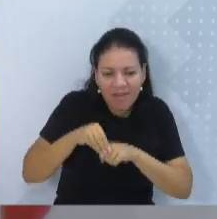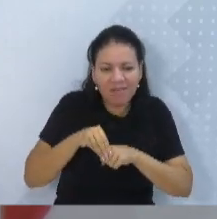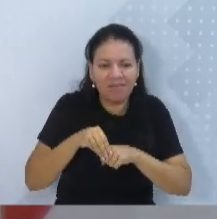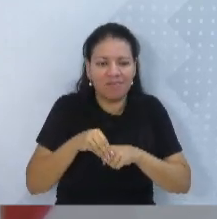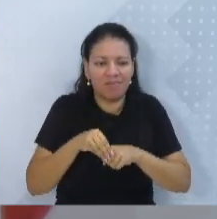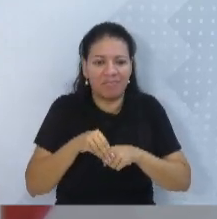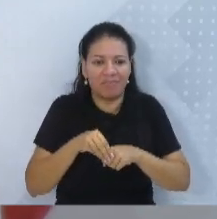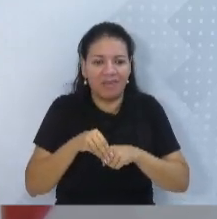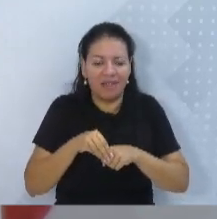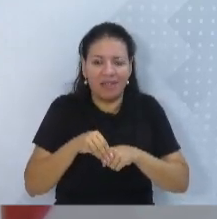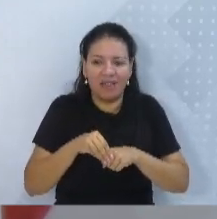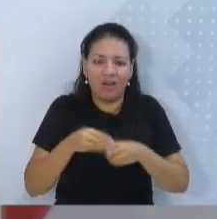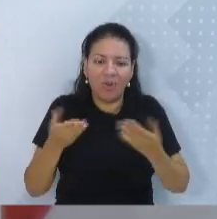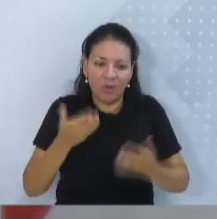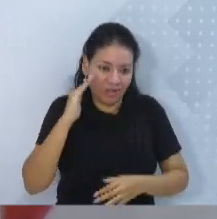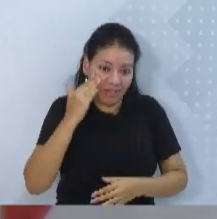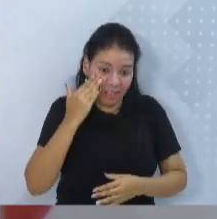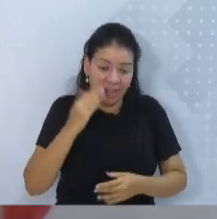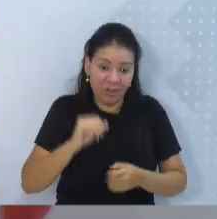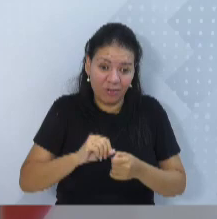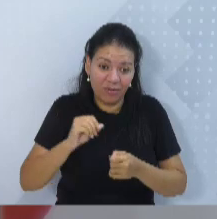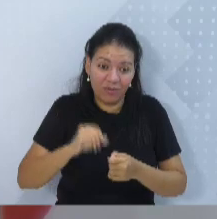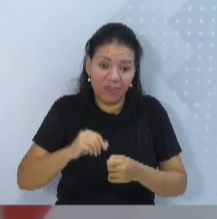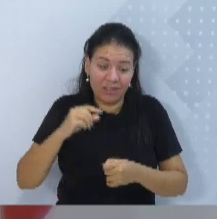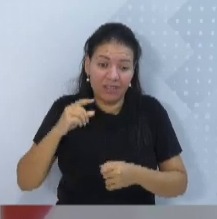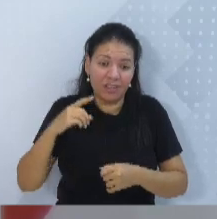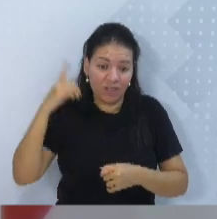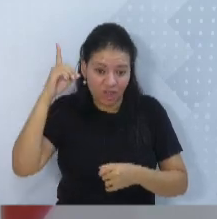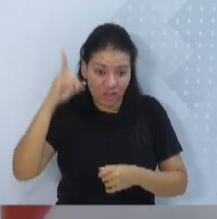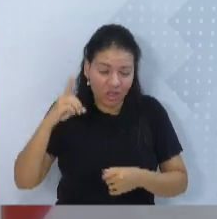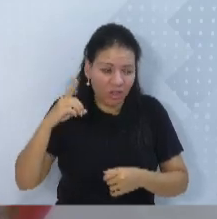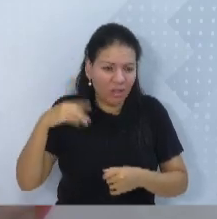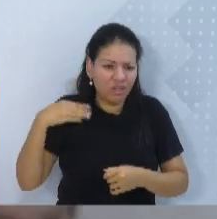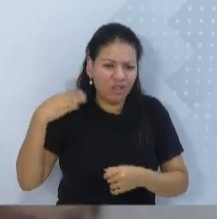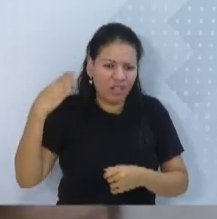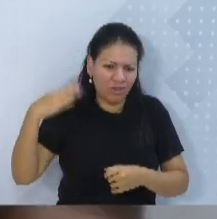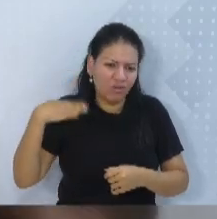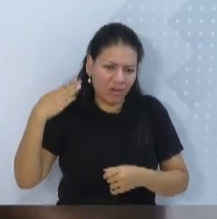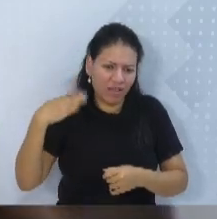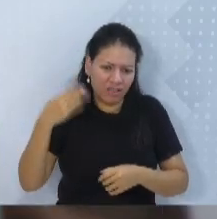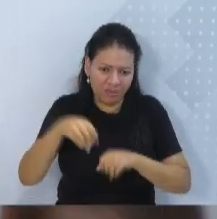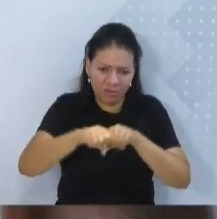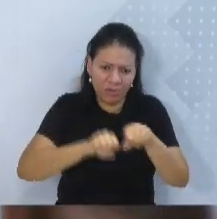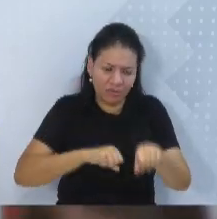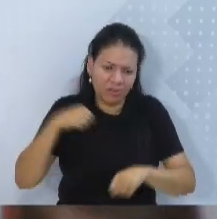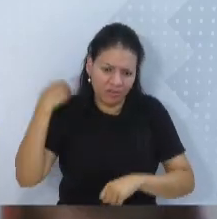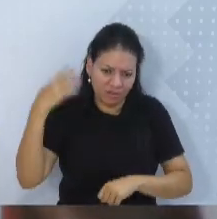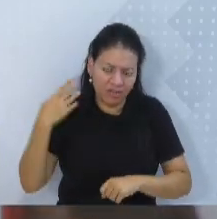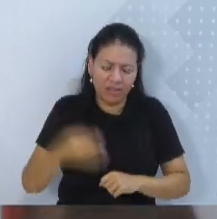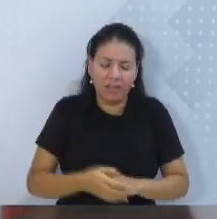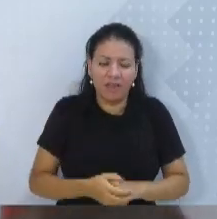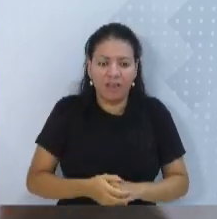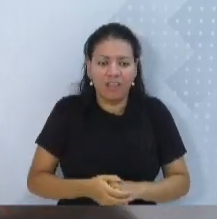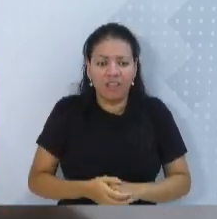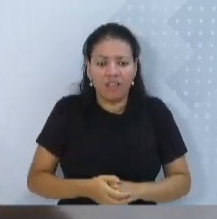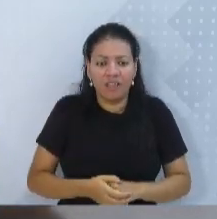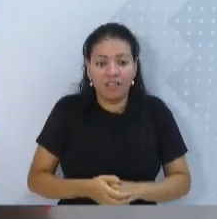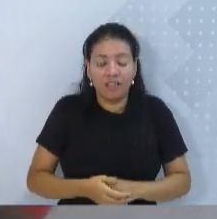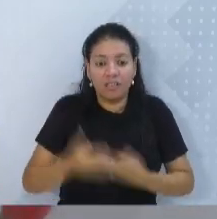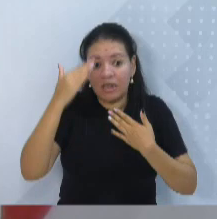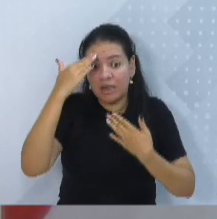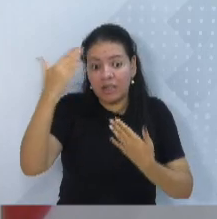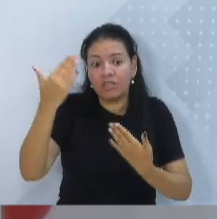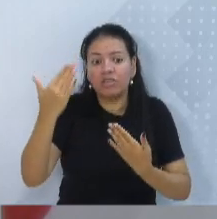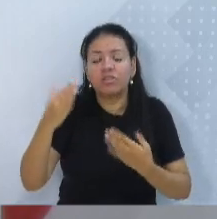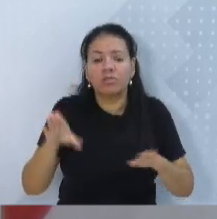porque talvez eu tenha feito direito né então eu agradeço e o sentimento também foi de gratidão